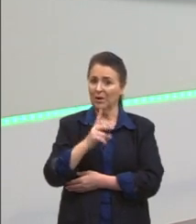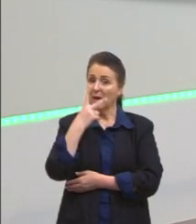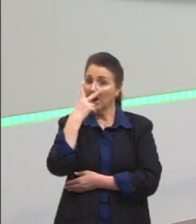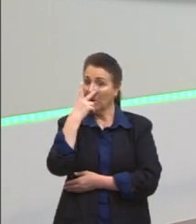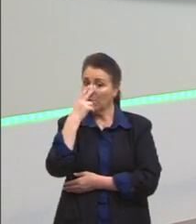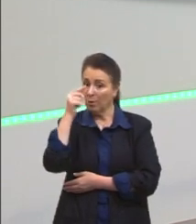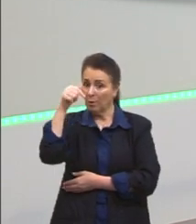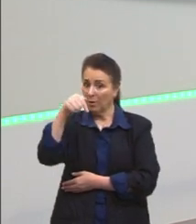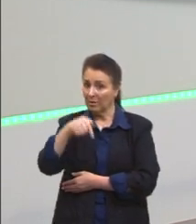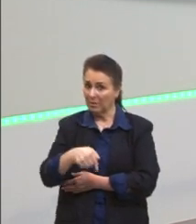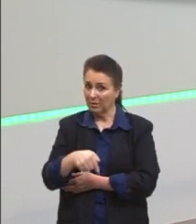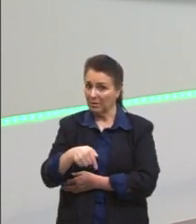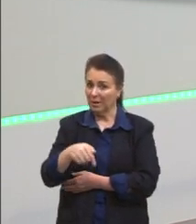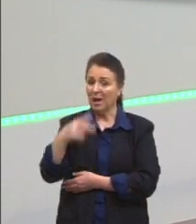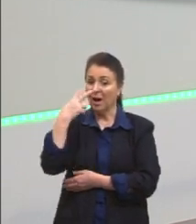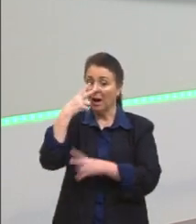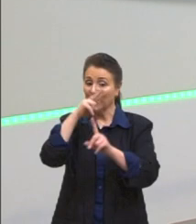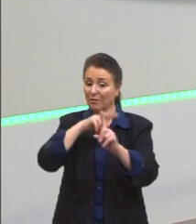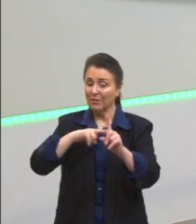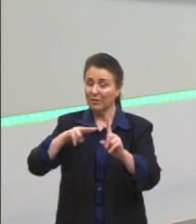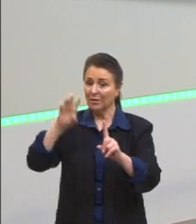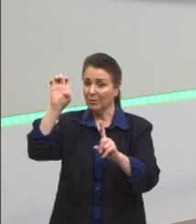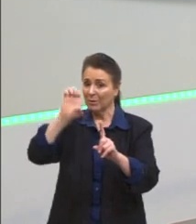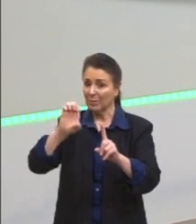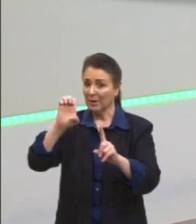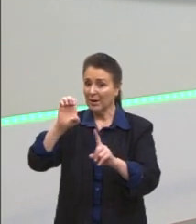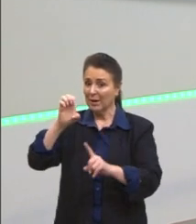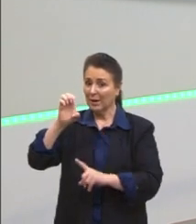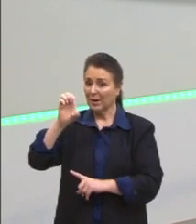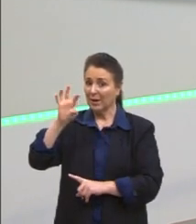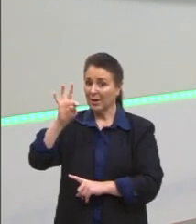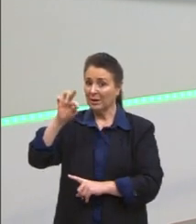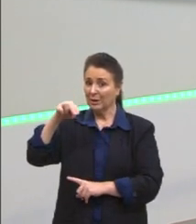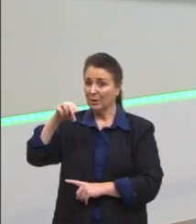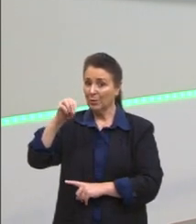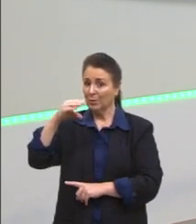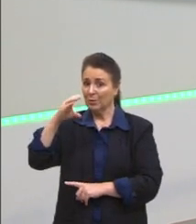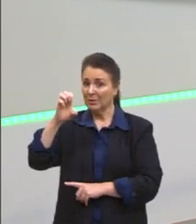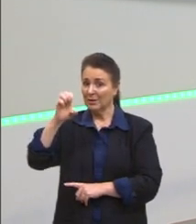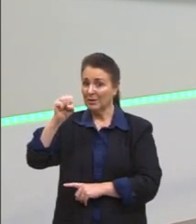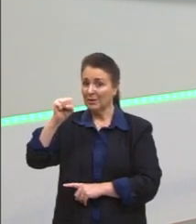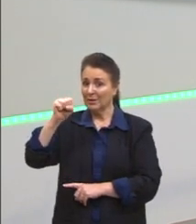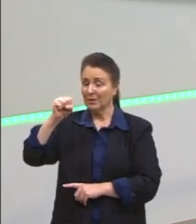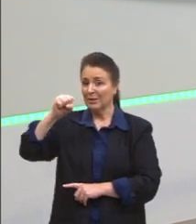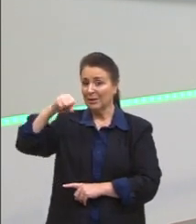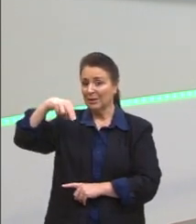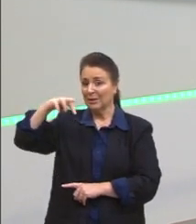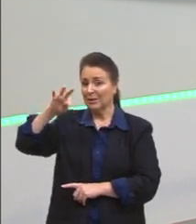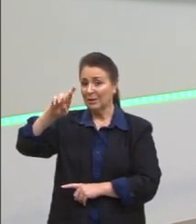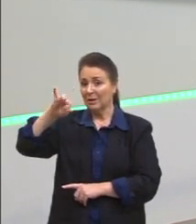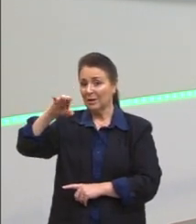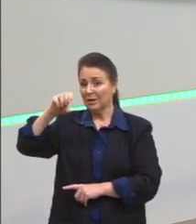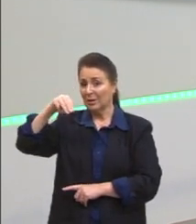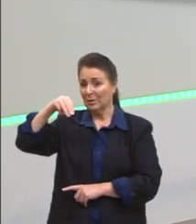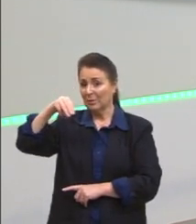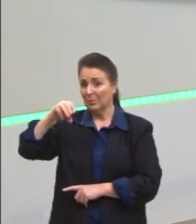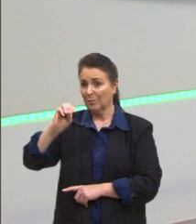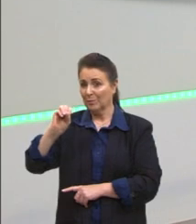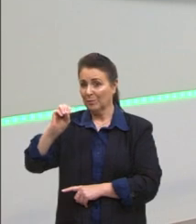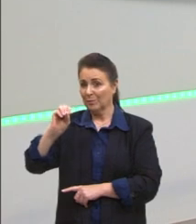eles vêm trazer impor a cultura europeia né como se fosse uma cultura mais